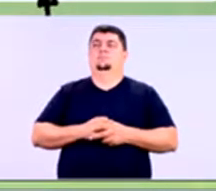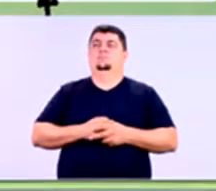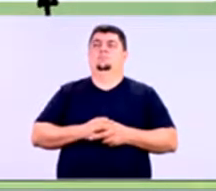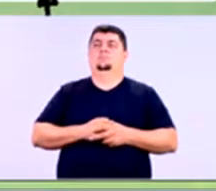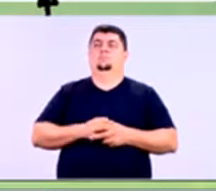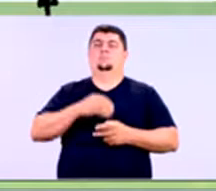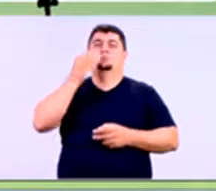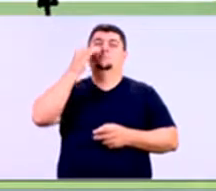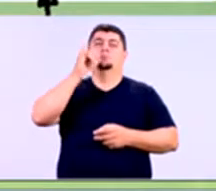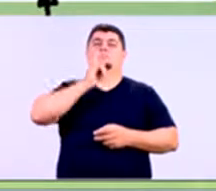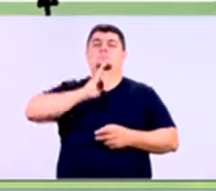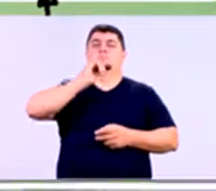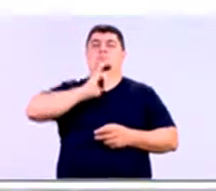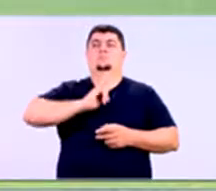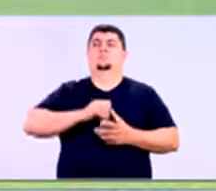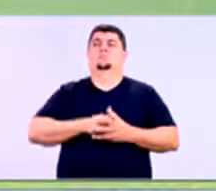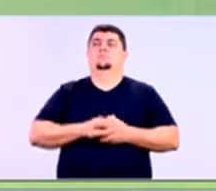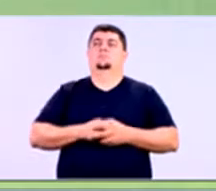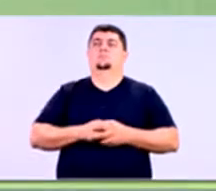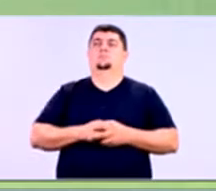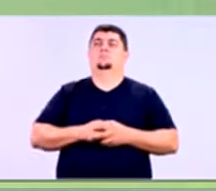Vamos ver um exemplo para ilustrar.